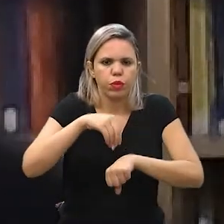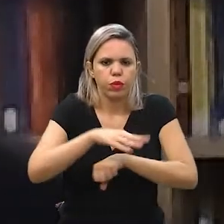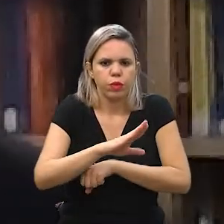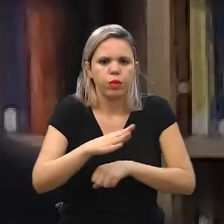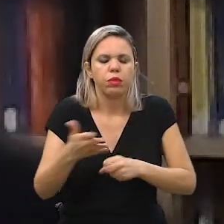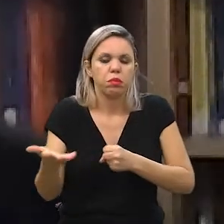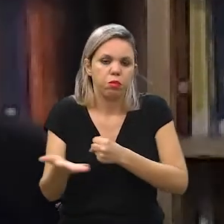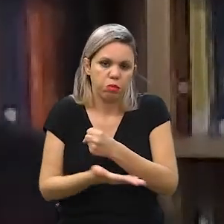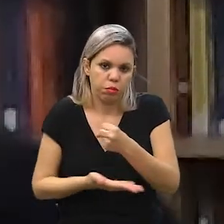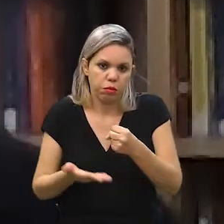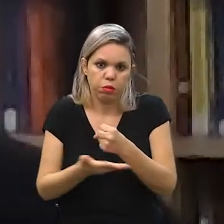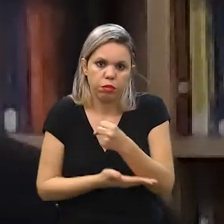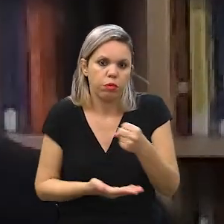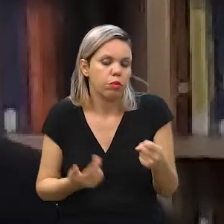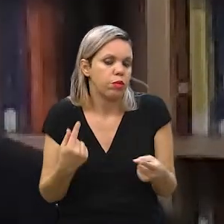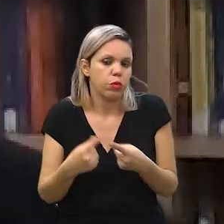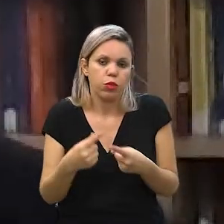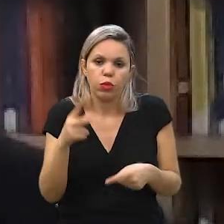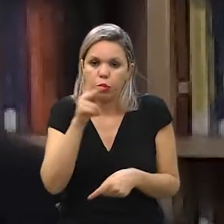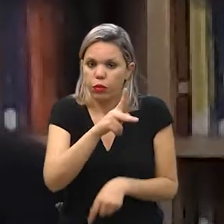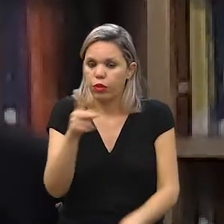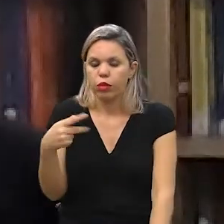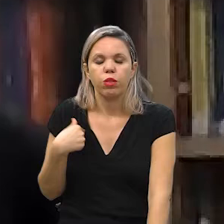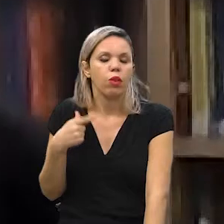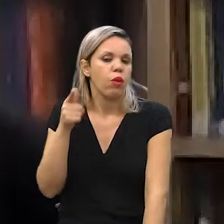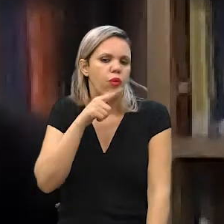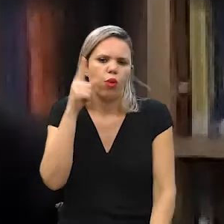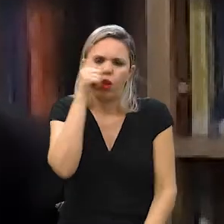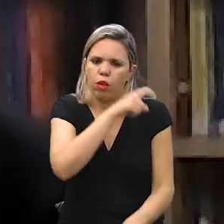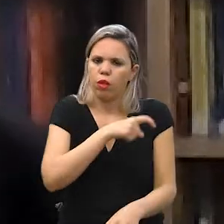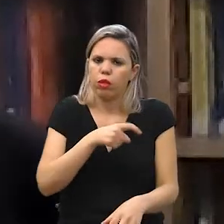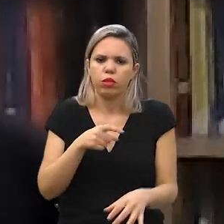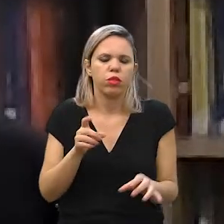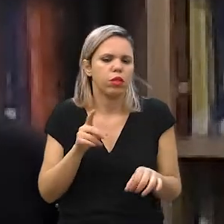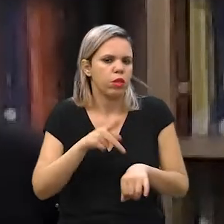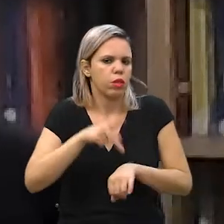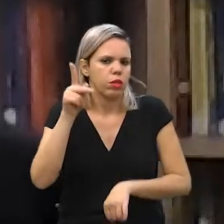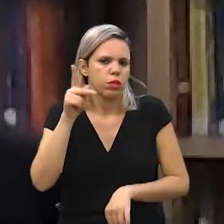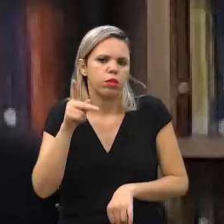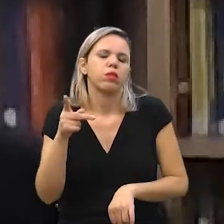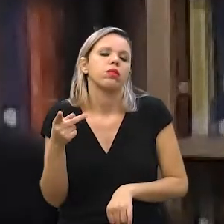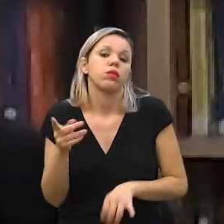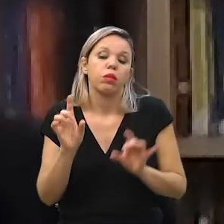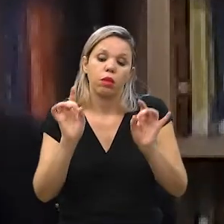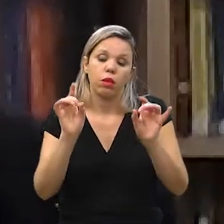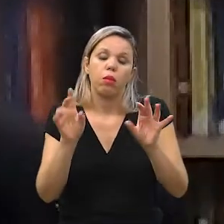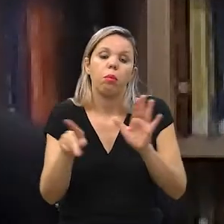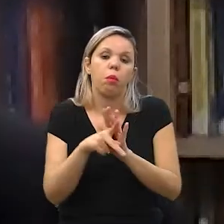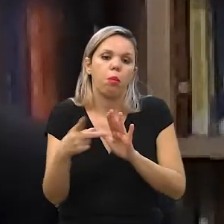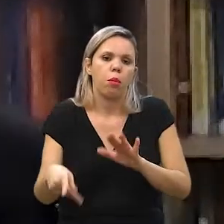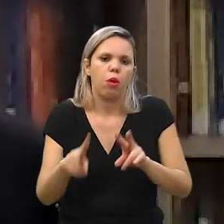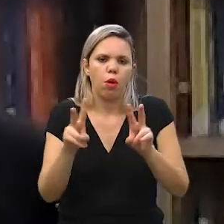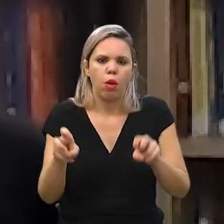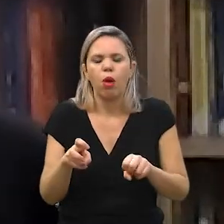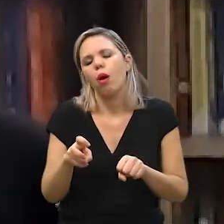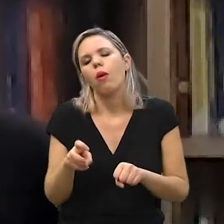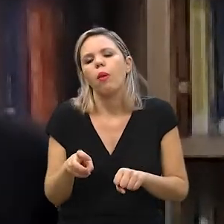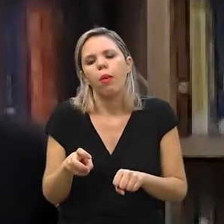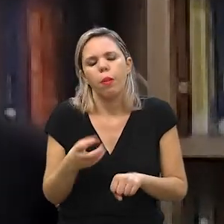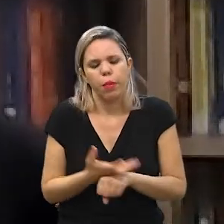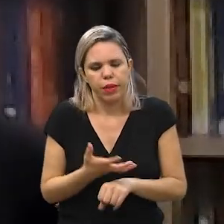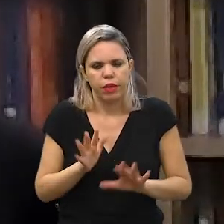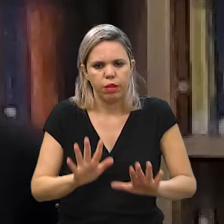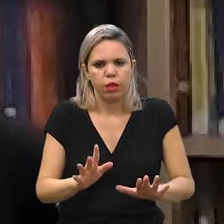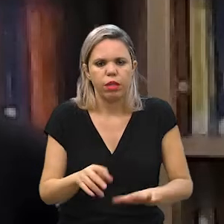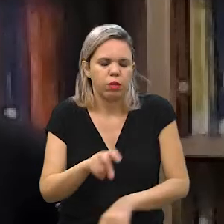mais básica, porque ele não, dificilmente ele vai conseguir ter uma especialização num dado assunto, né? Depois do quinto ano